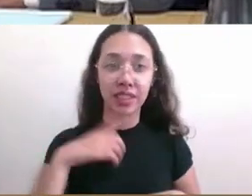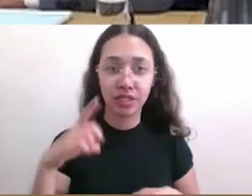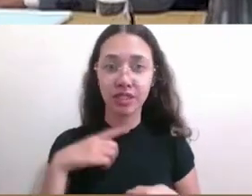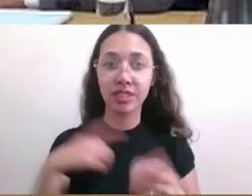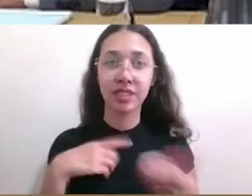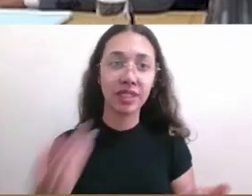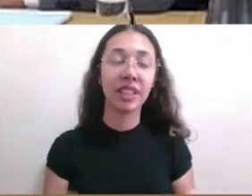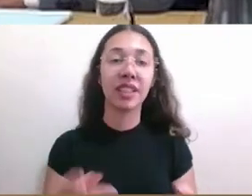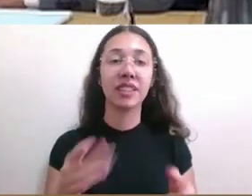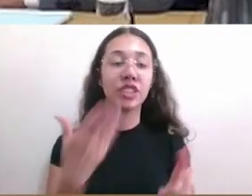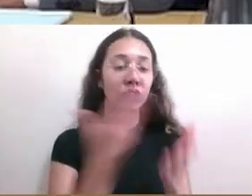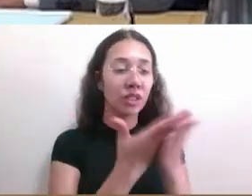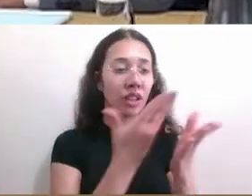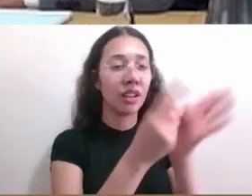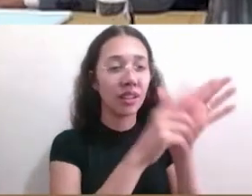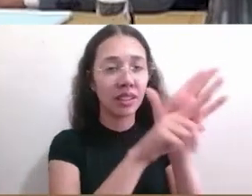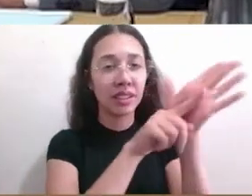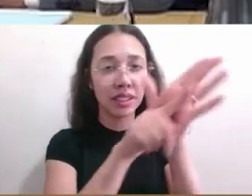antes era